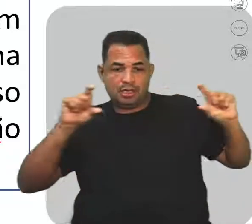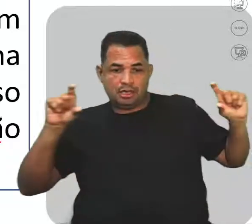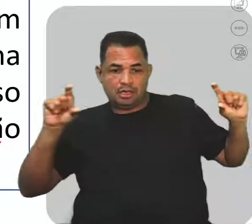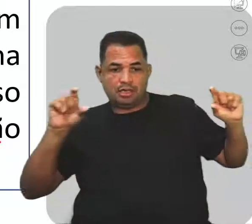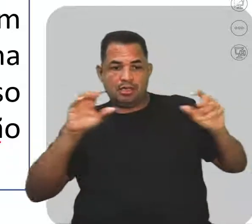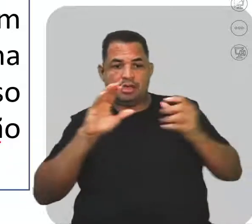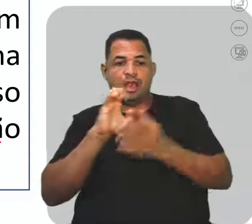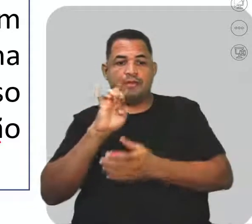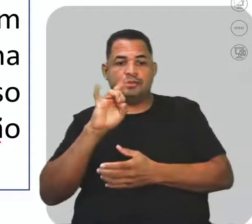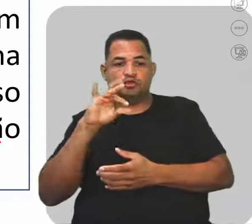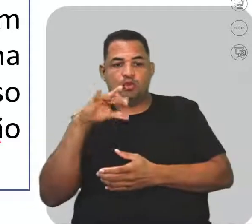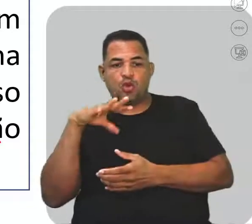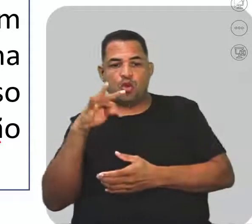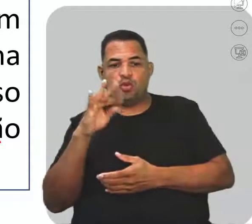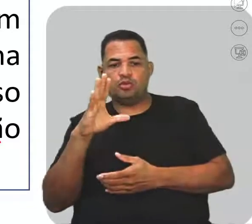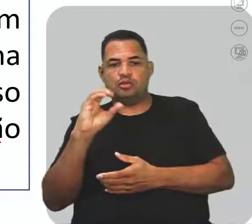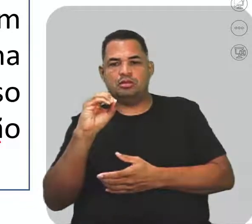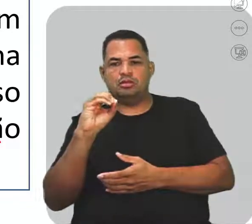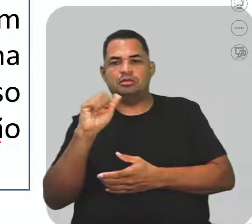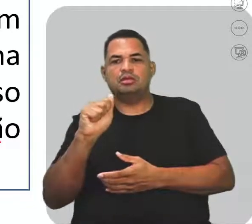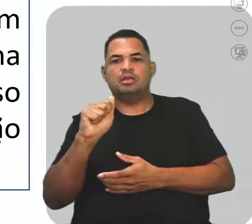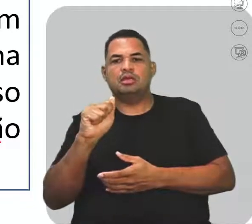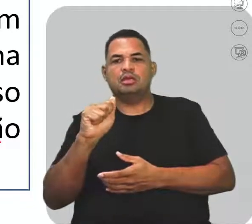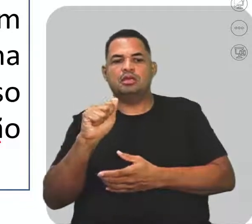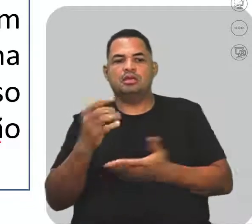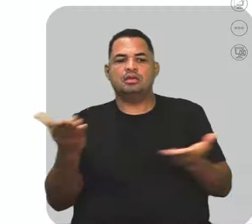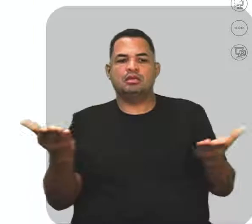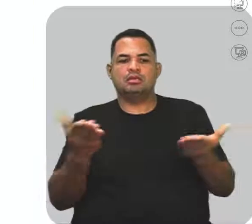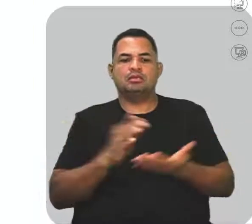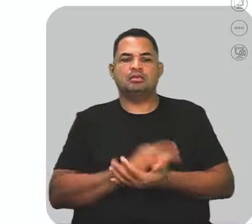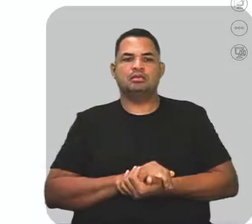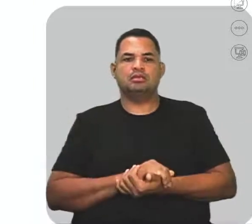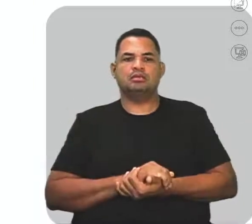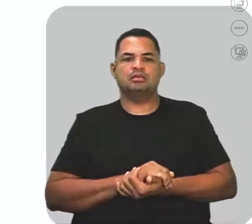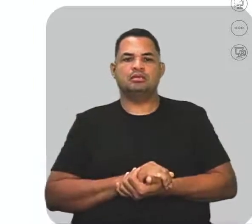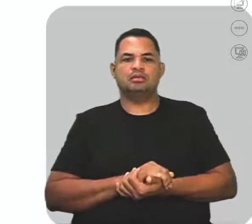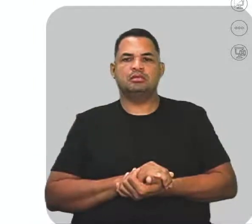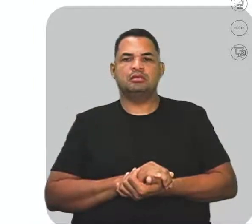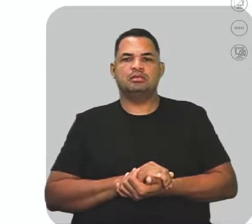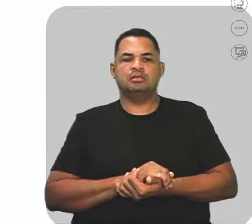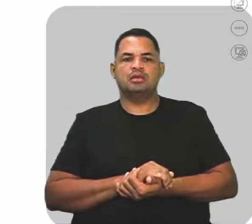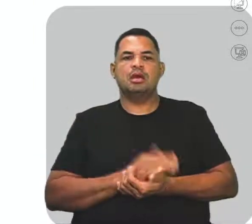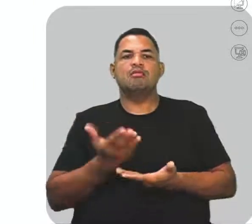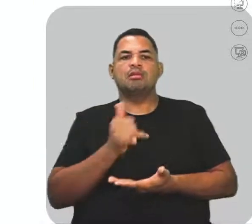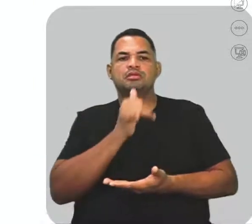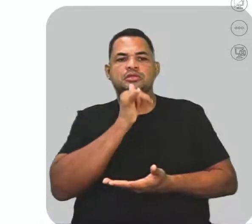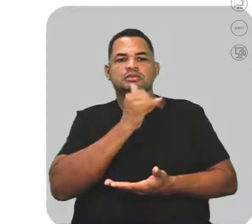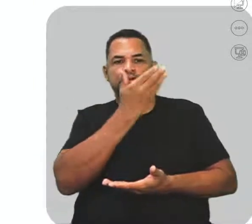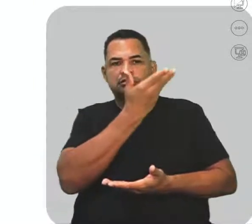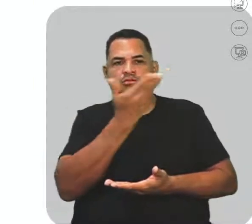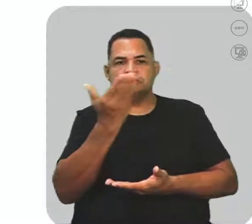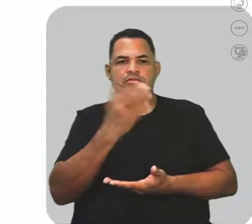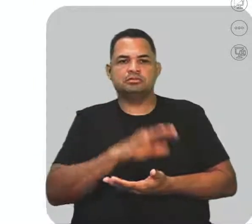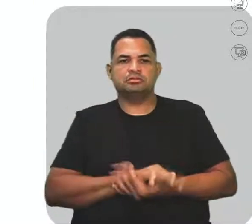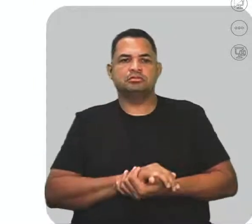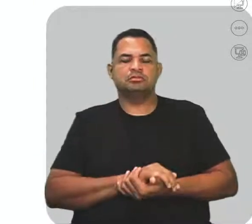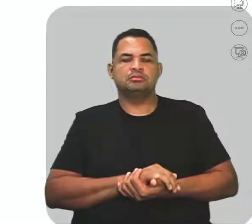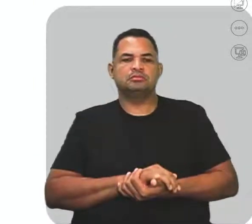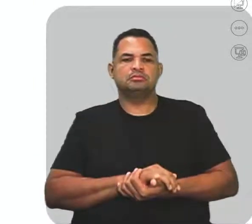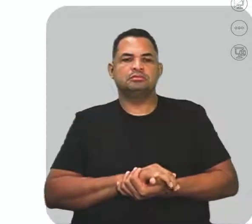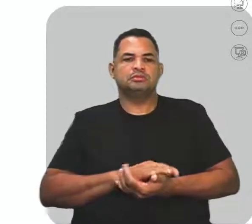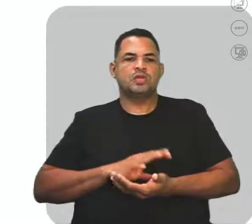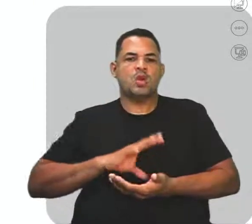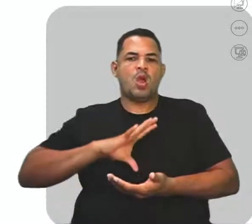oração absoluta, beleza? Muito bem. E assim nós vamos ao exemplo. Exemplo 1.